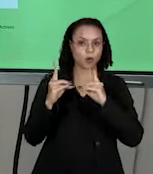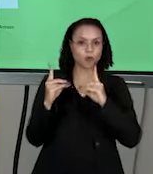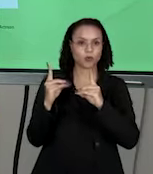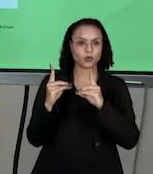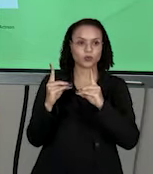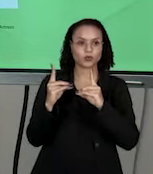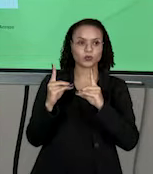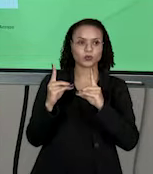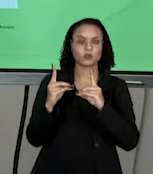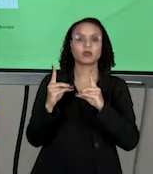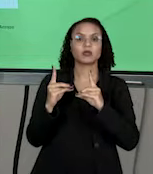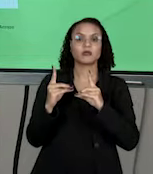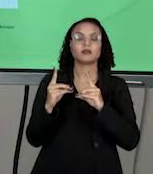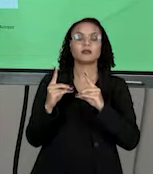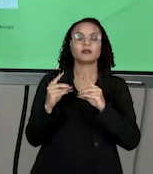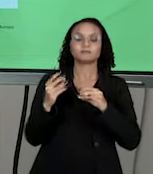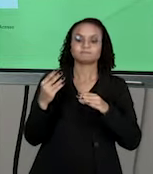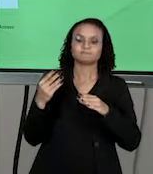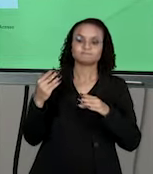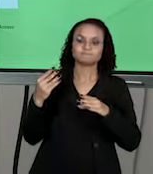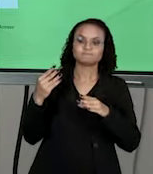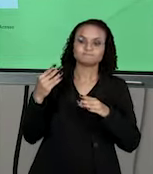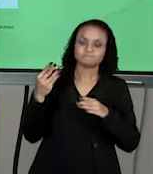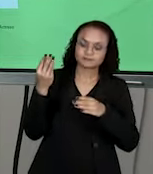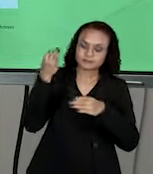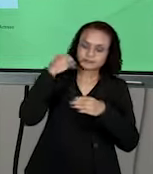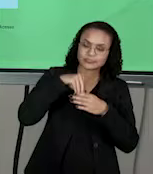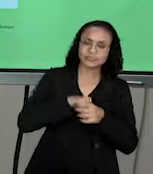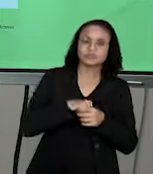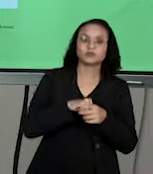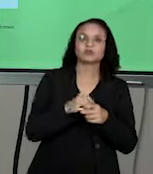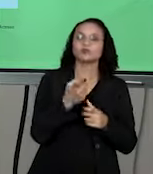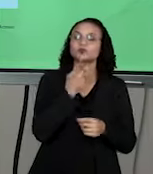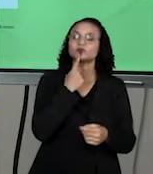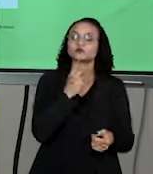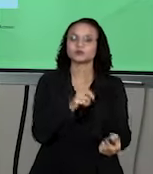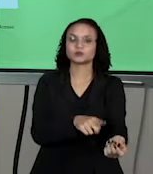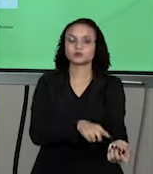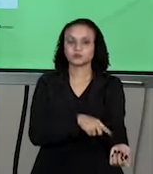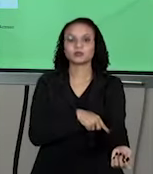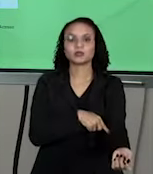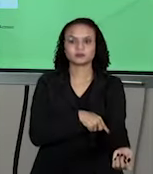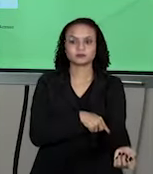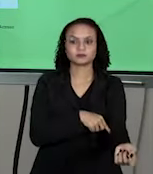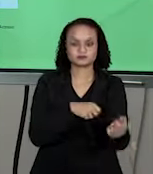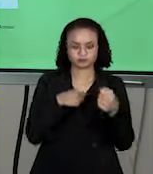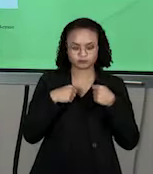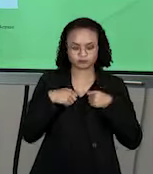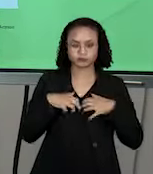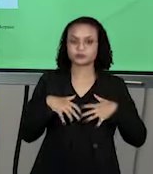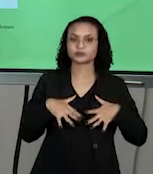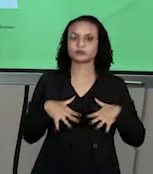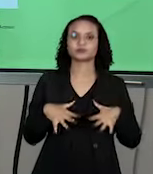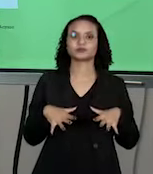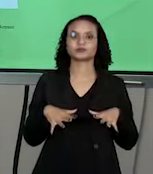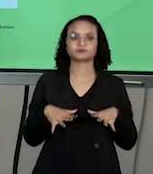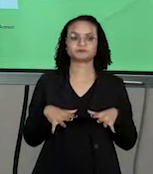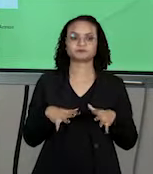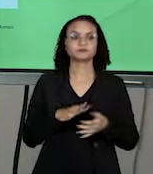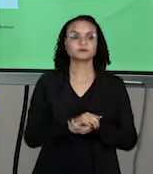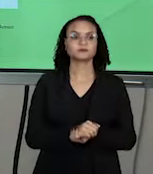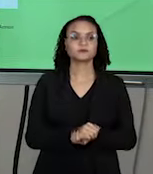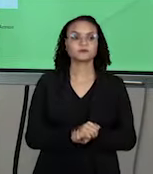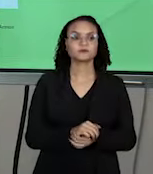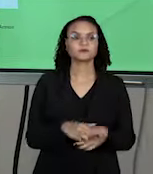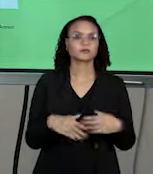diretamente no sangue, no fluxo sanguíneo. E aí ele cai aqui no sangue. A gente fala que hormônio, gente,